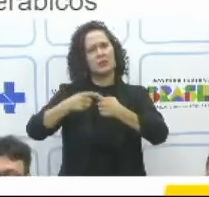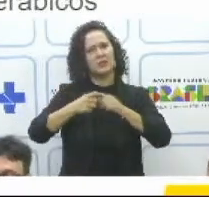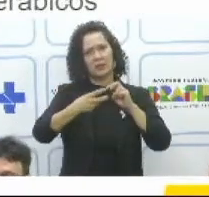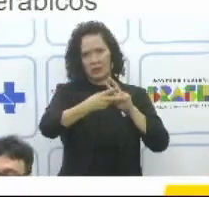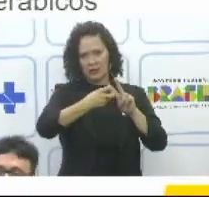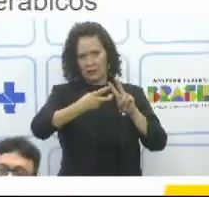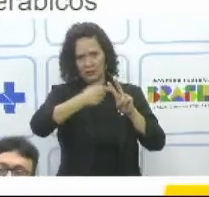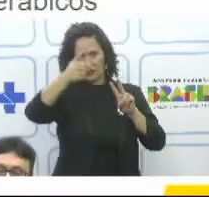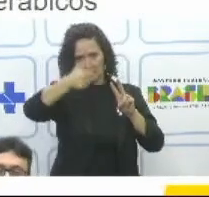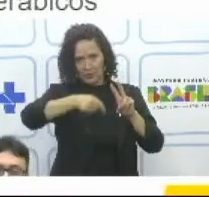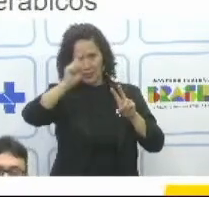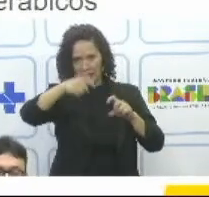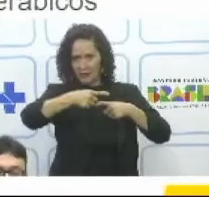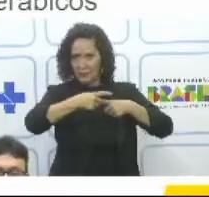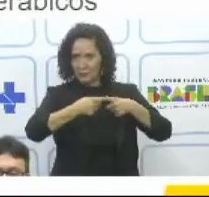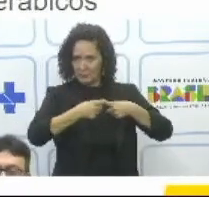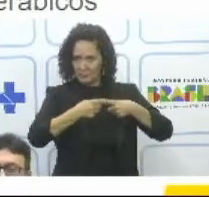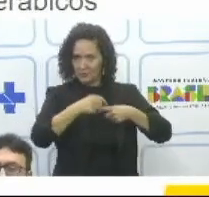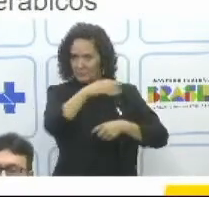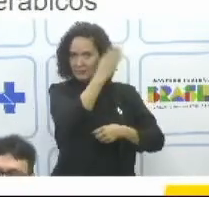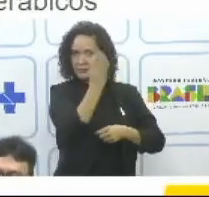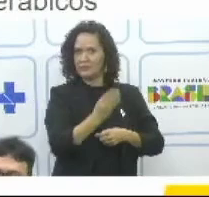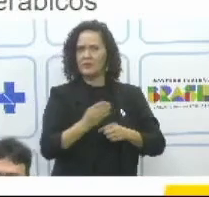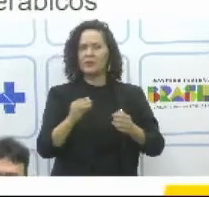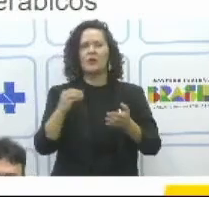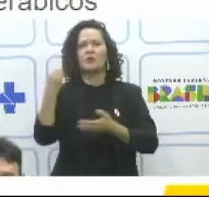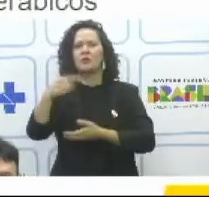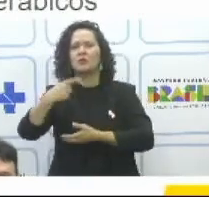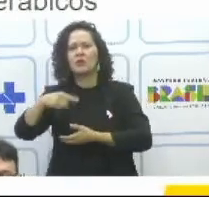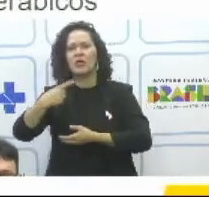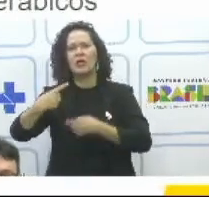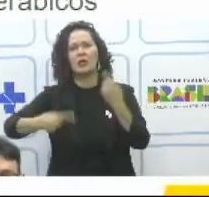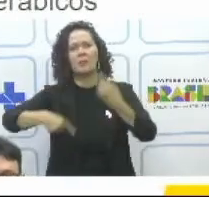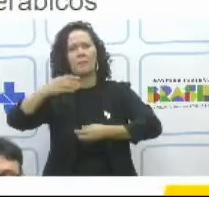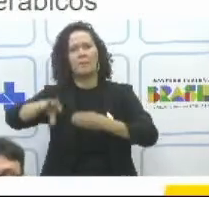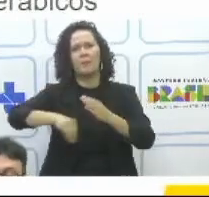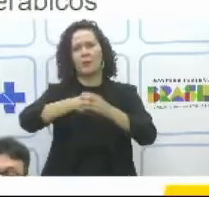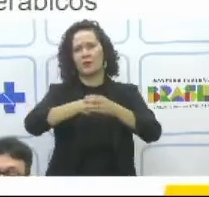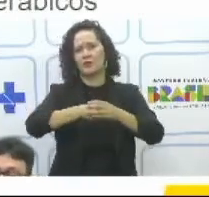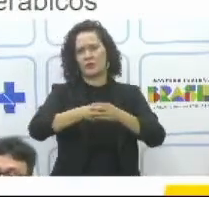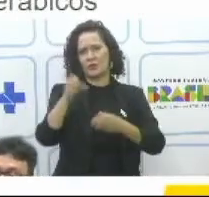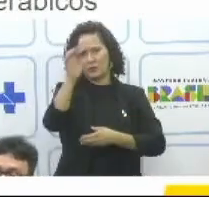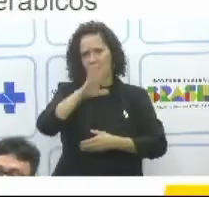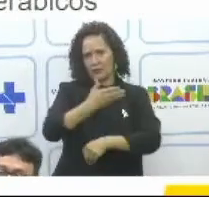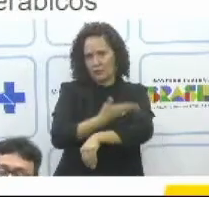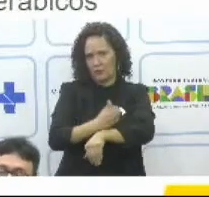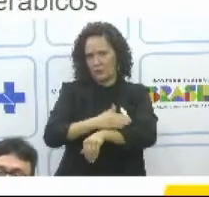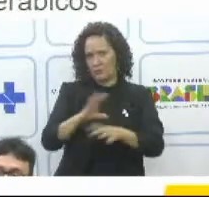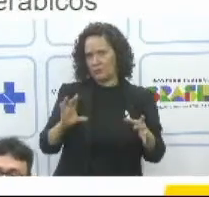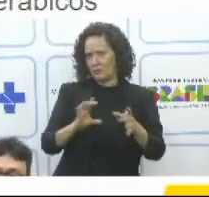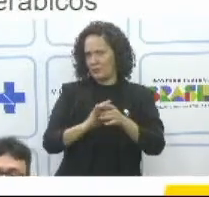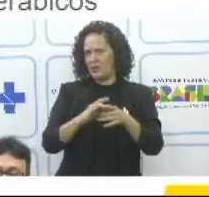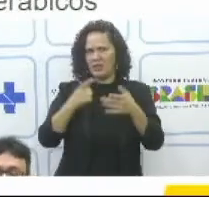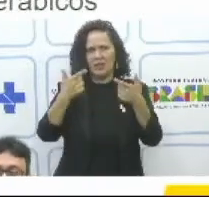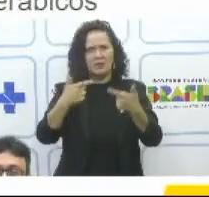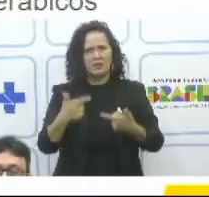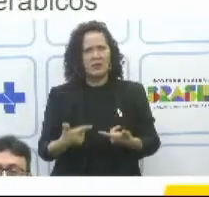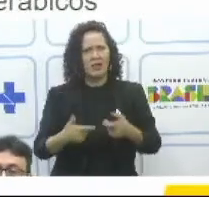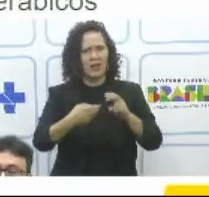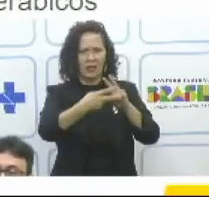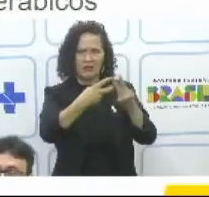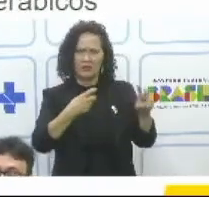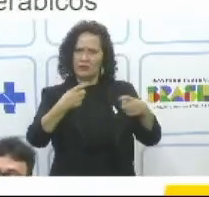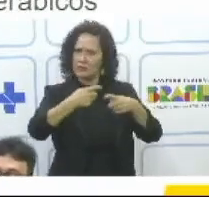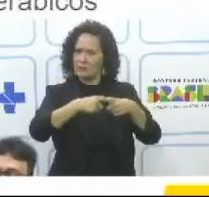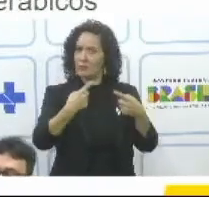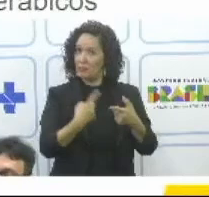indígena, que é uma medicina brasileira, não está na Política Nacional de Práticas Integrativas? Ela não está na Política de Práticas Integrativas porque